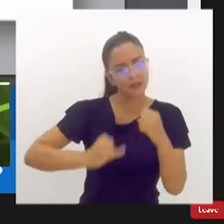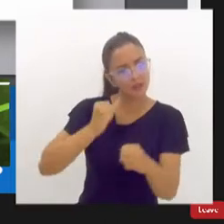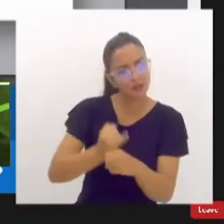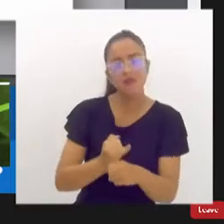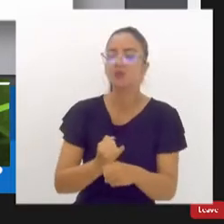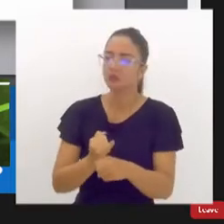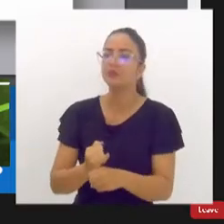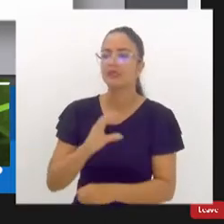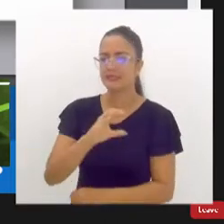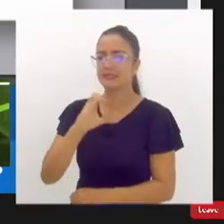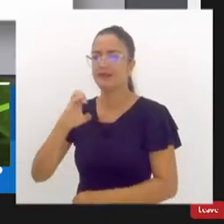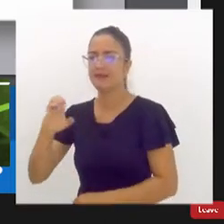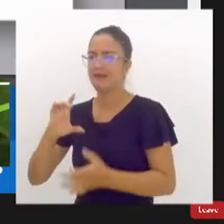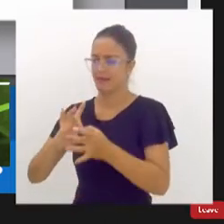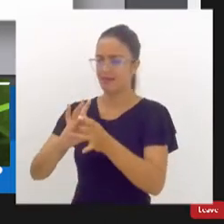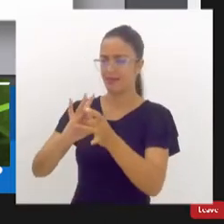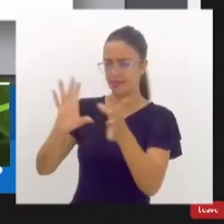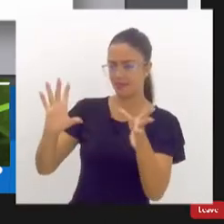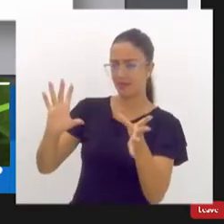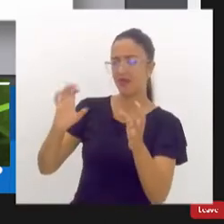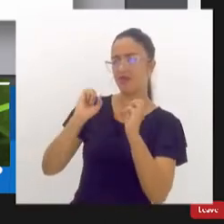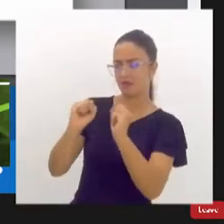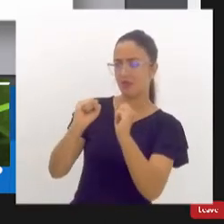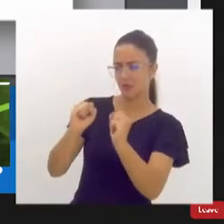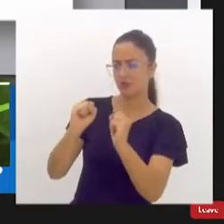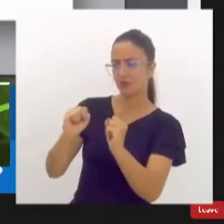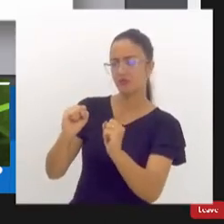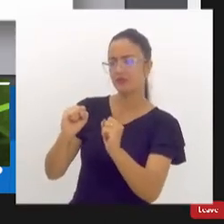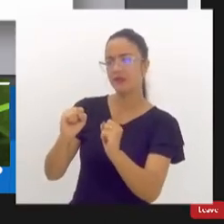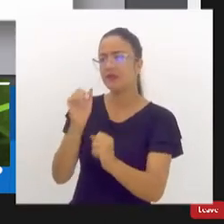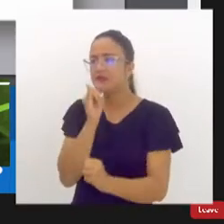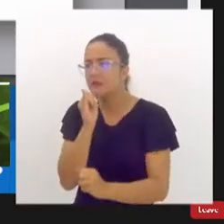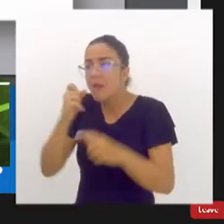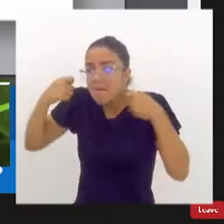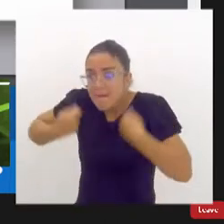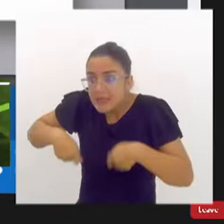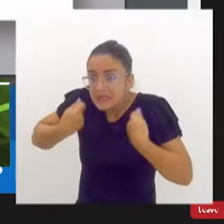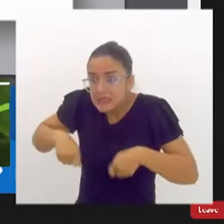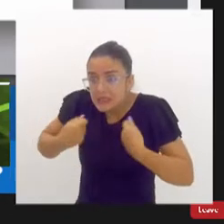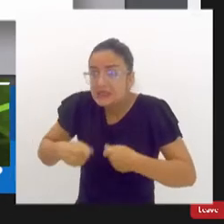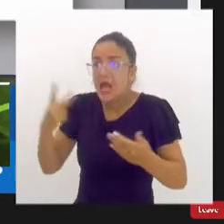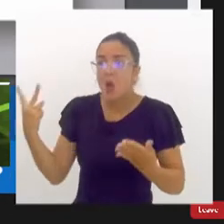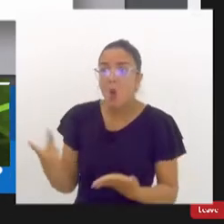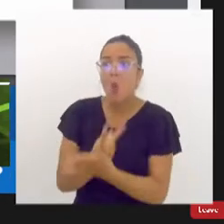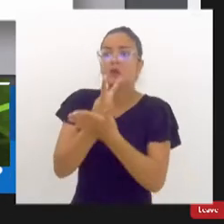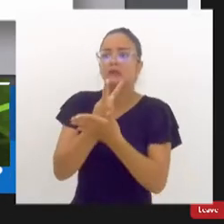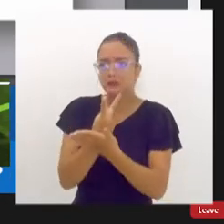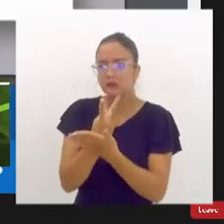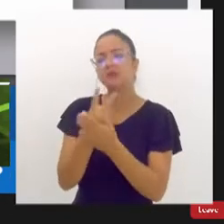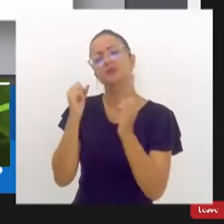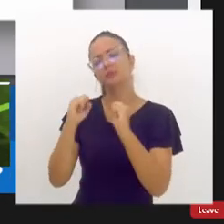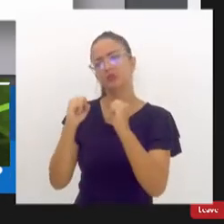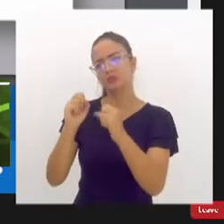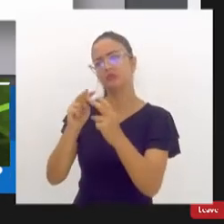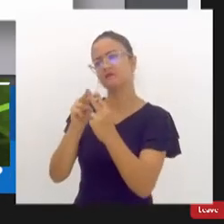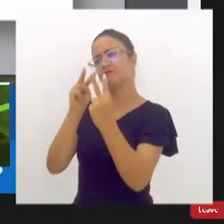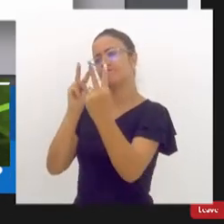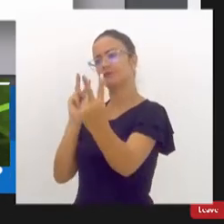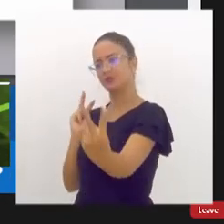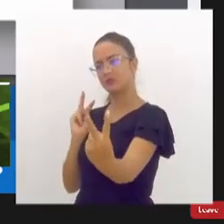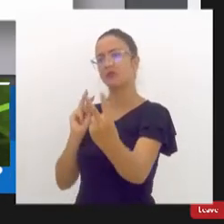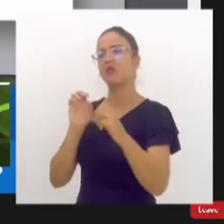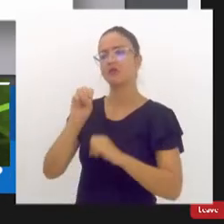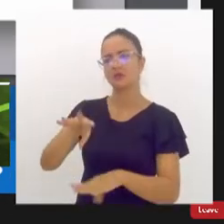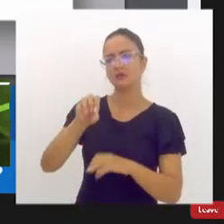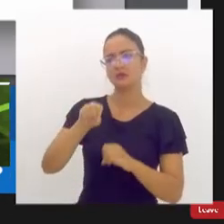Educação autoriza não só para aqueles dias, mas para outras questões que nós sabemos que acontecem na nossa realidade,